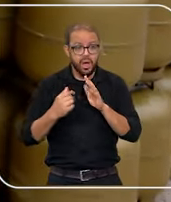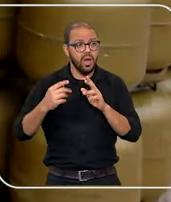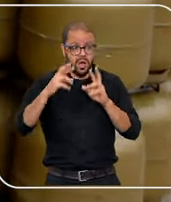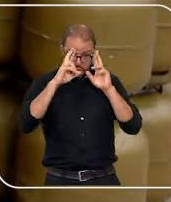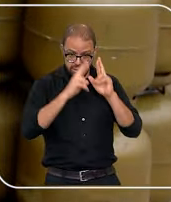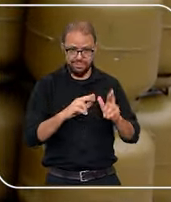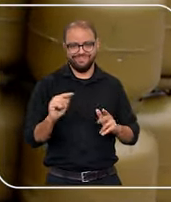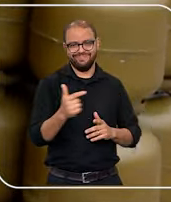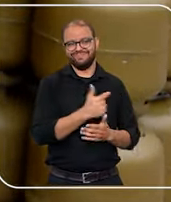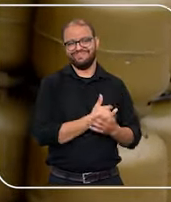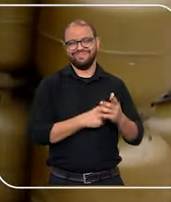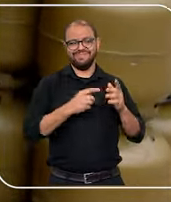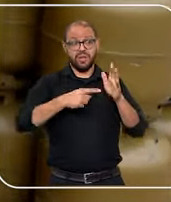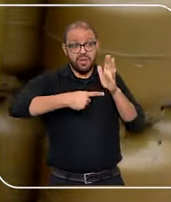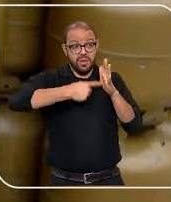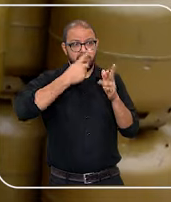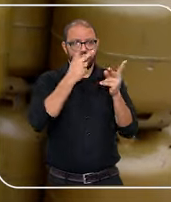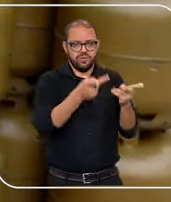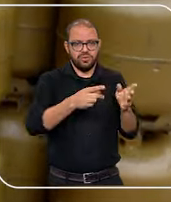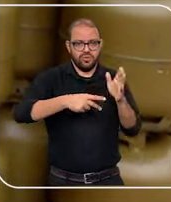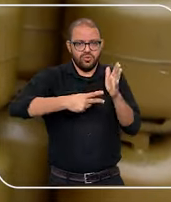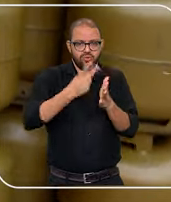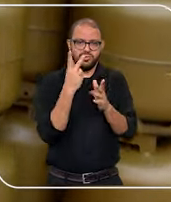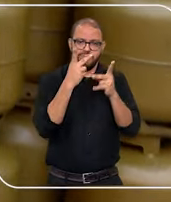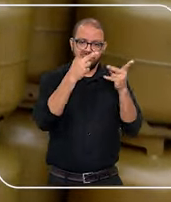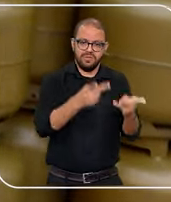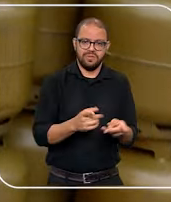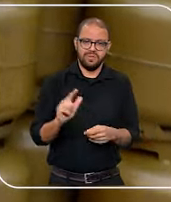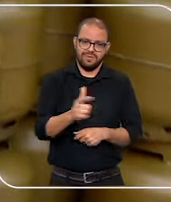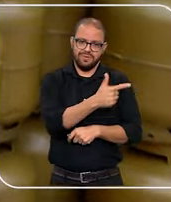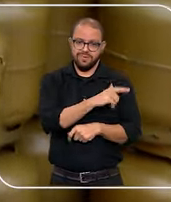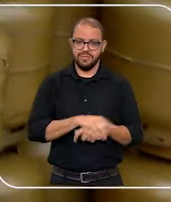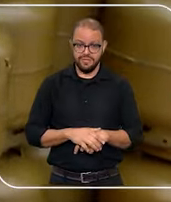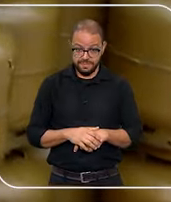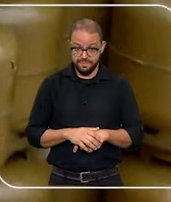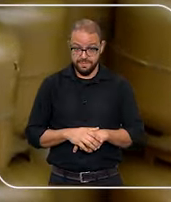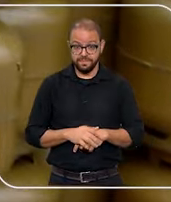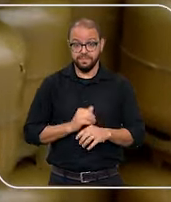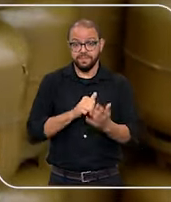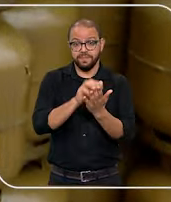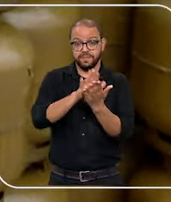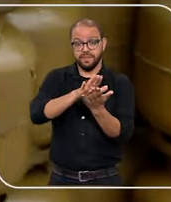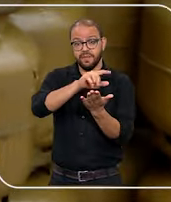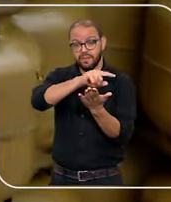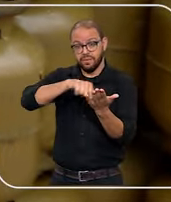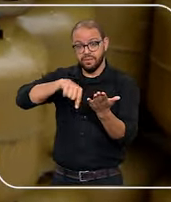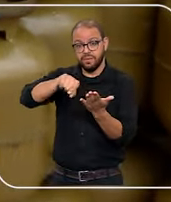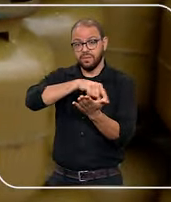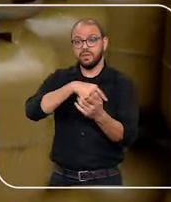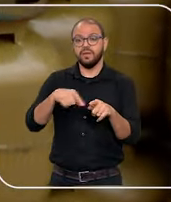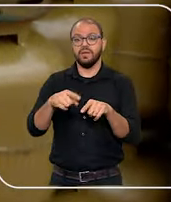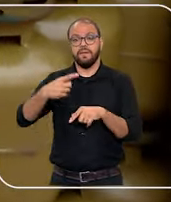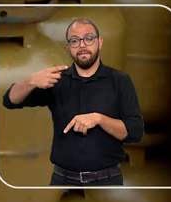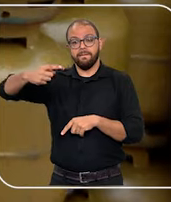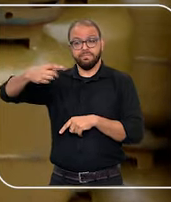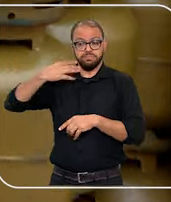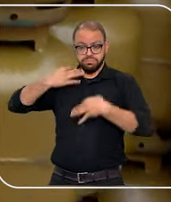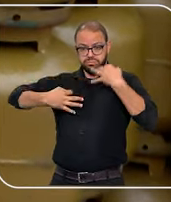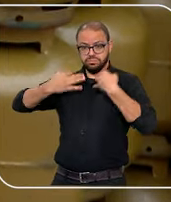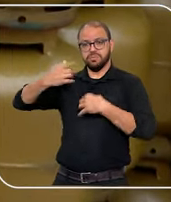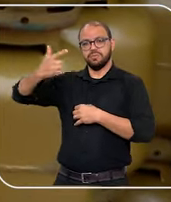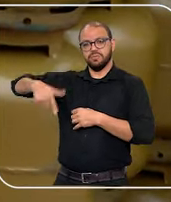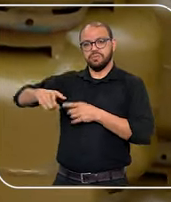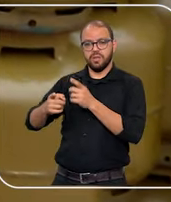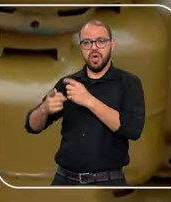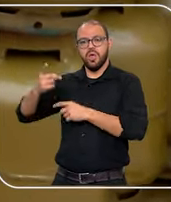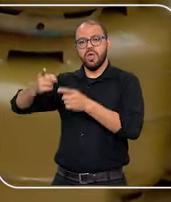de dupla visita prevista no Estatuto da Microempresa e da Empresa de Pequeno Porte. A multa foi anulada pela primeira e segunda